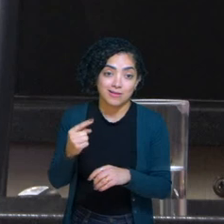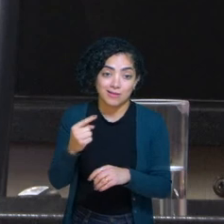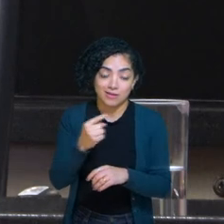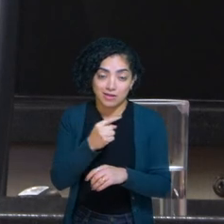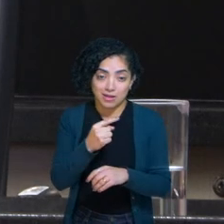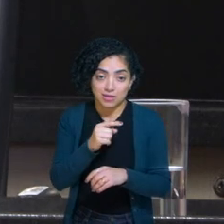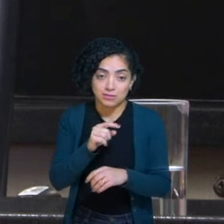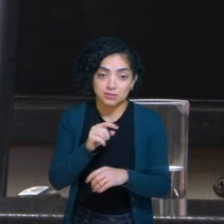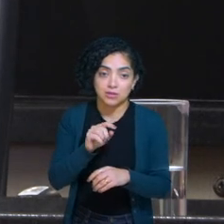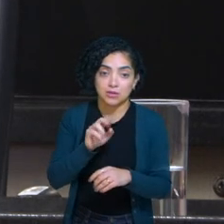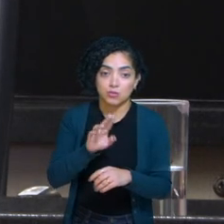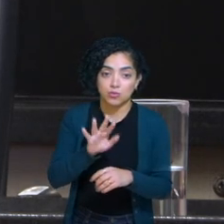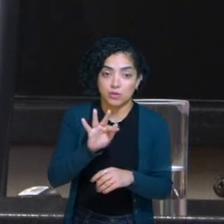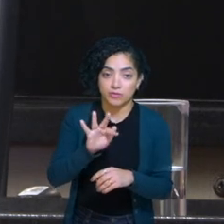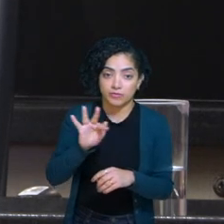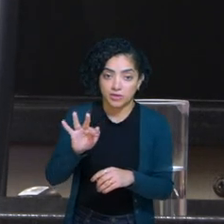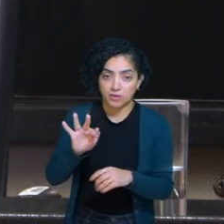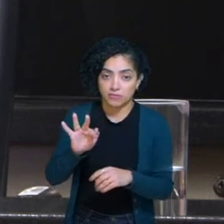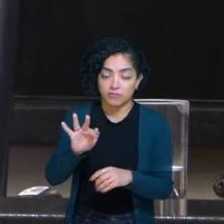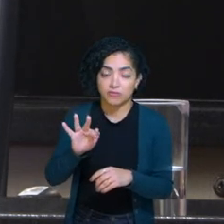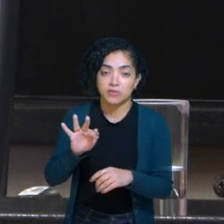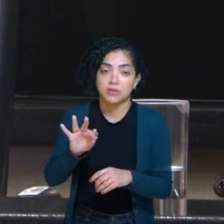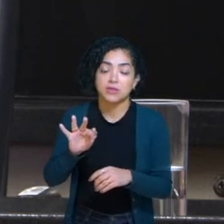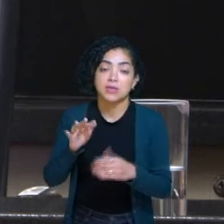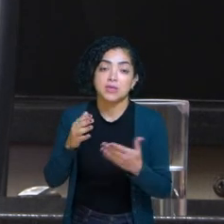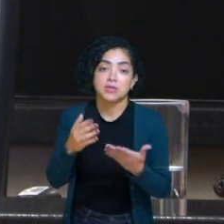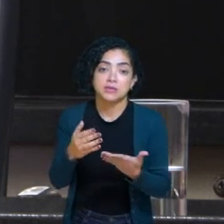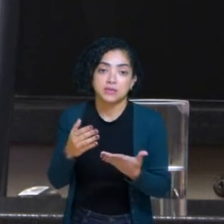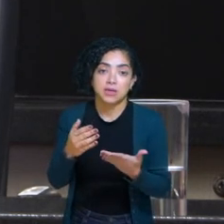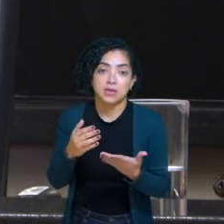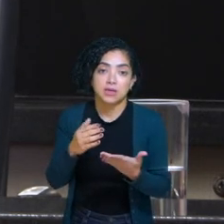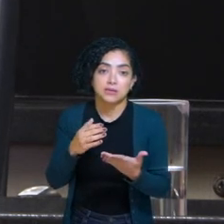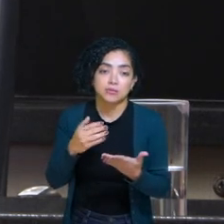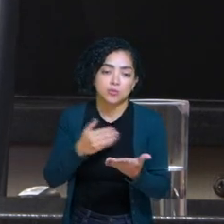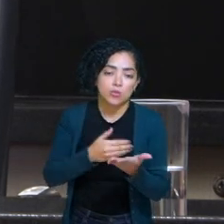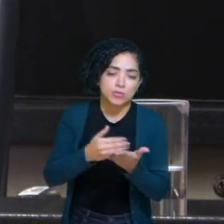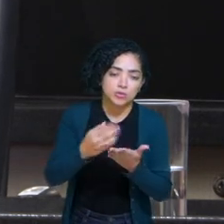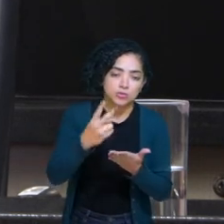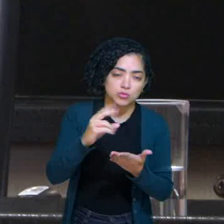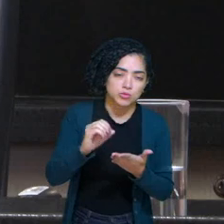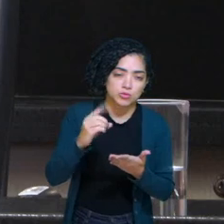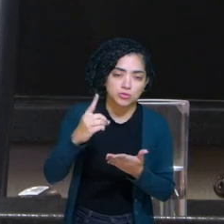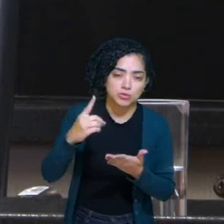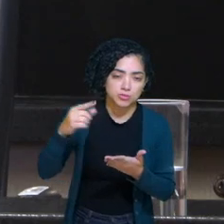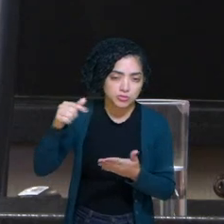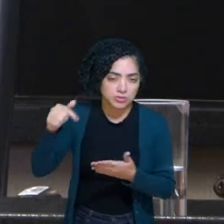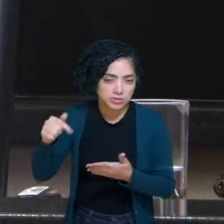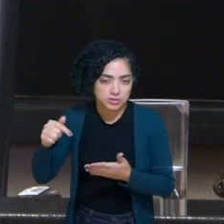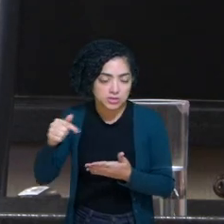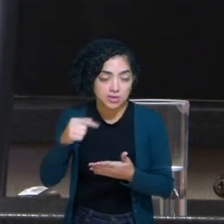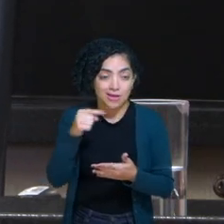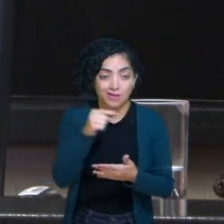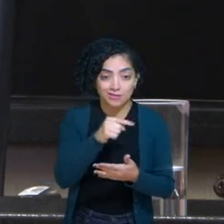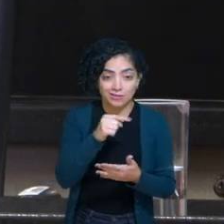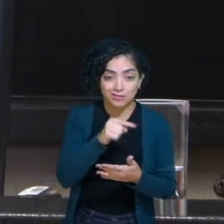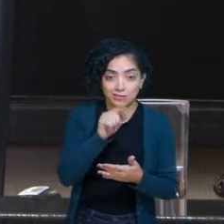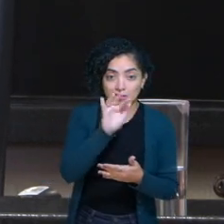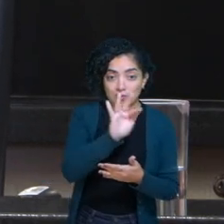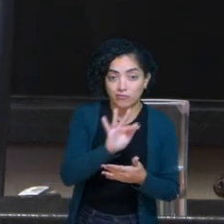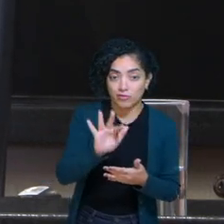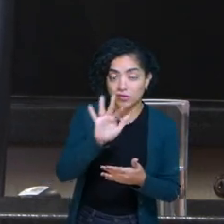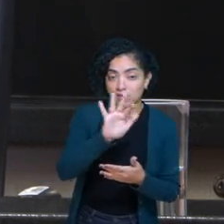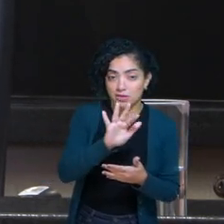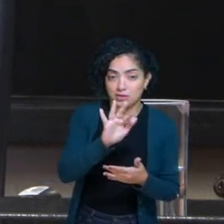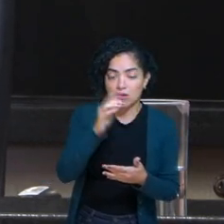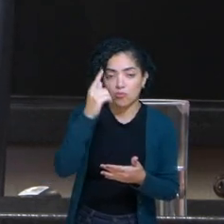eh está institucionalizado desde 2017 aqui a Federal da de Santa Catarina o